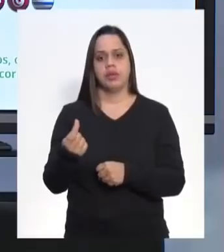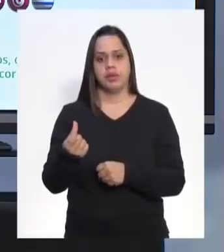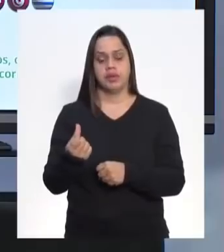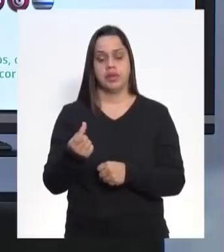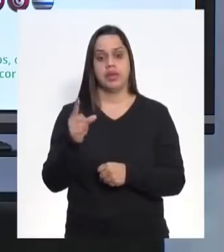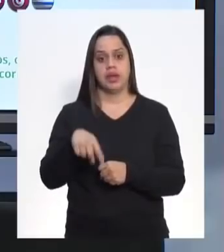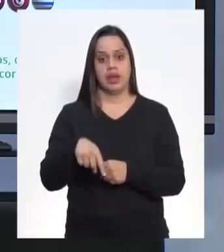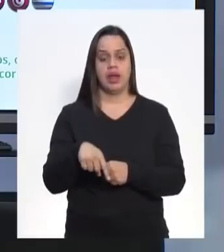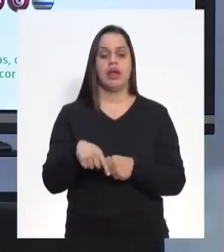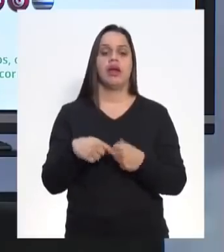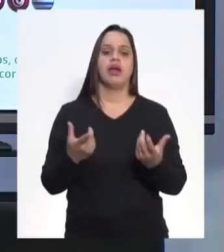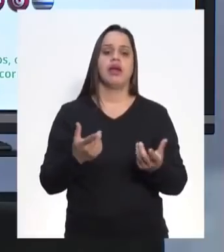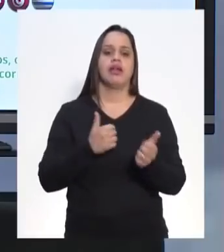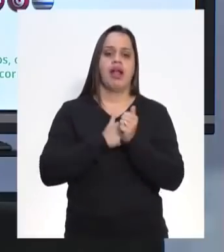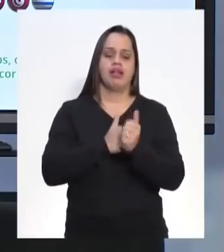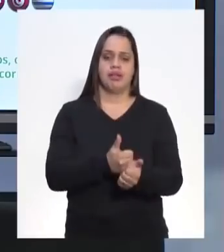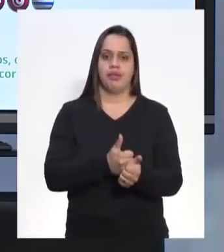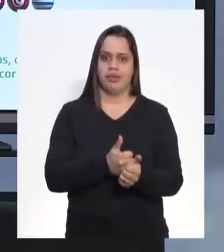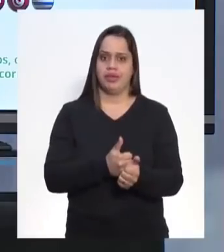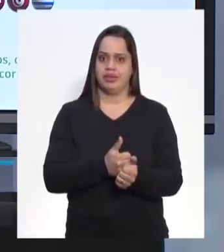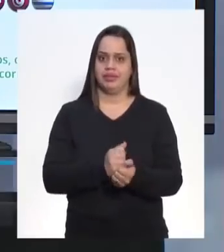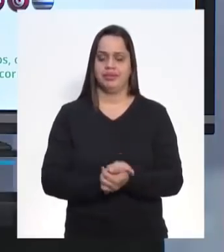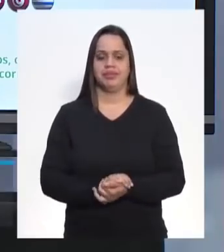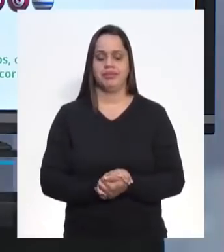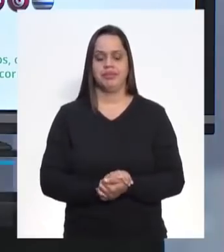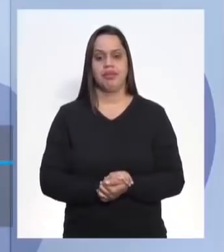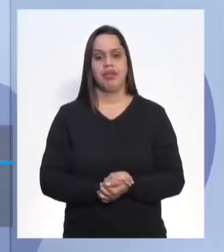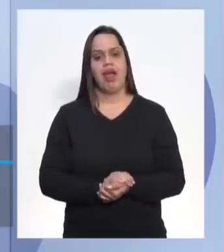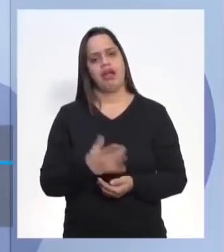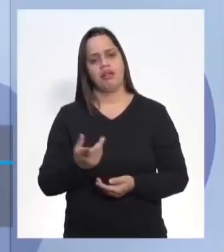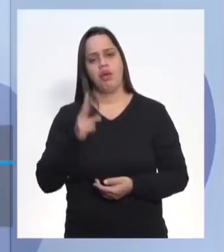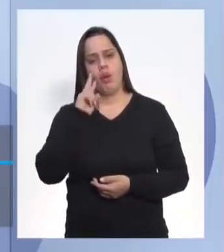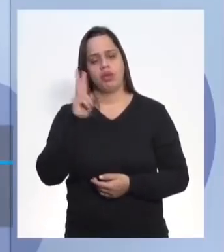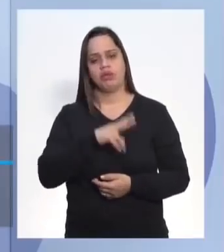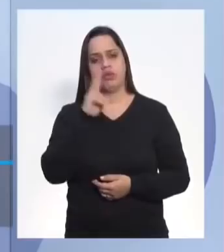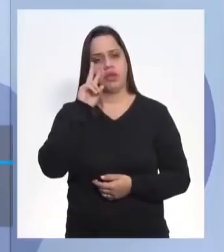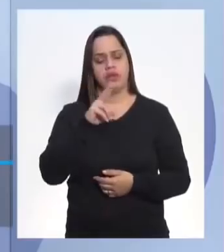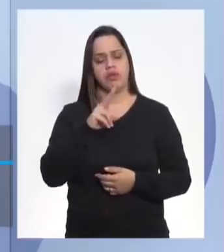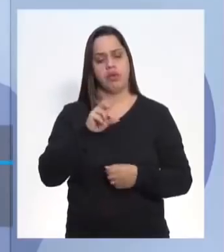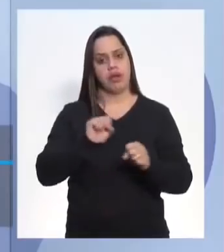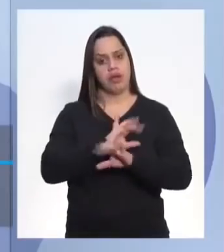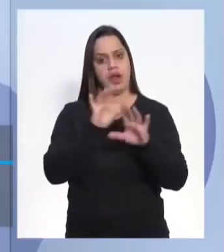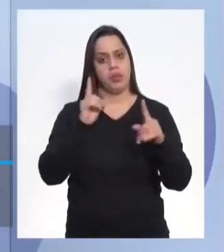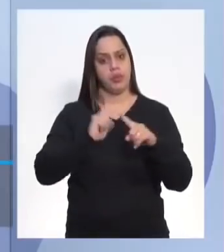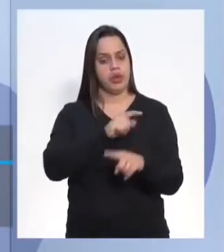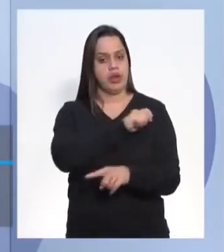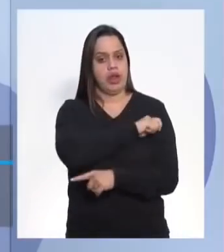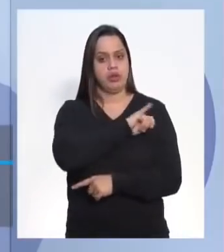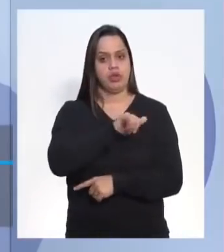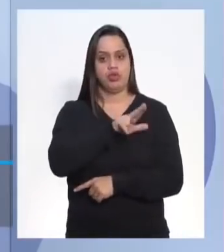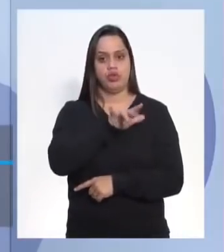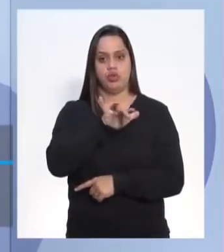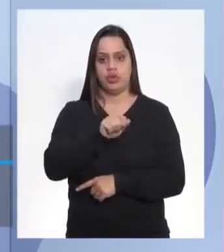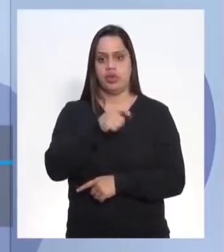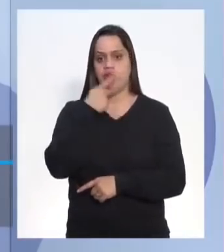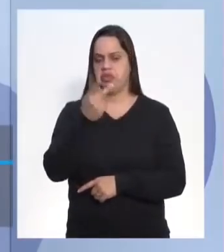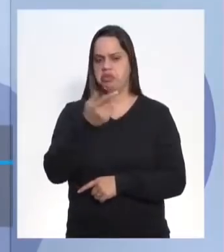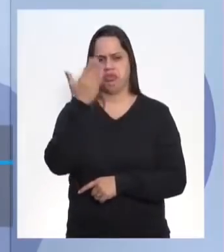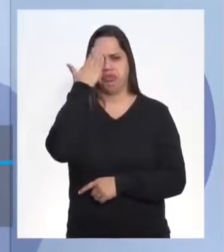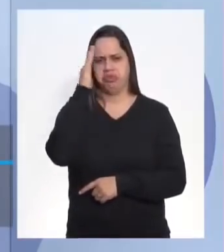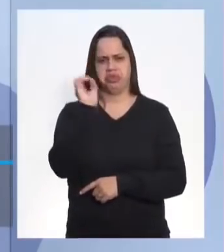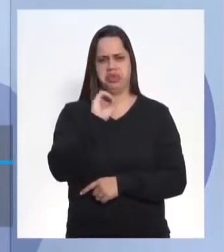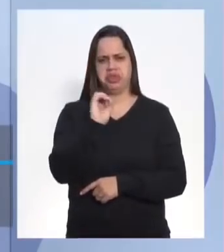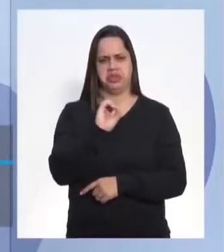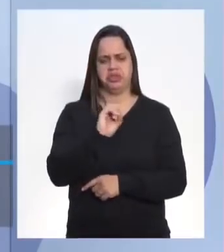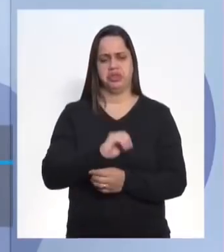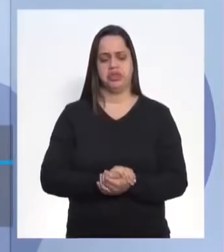1966 seria essa sequência. Eu acho que isso acabou ajudando a esclarecer, porque a Júlia do Nascimento, ela colocou, eu não entendi isso.